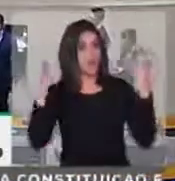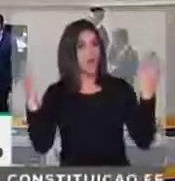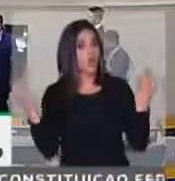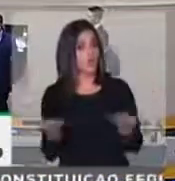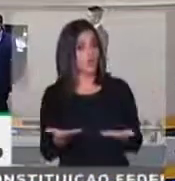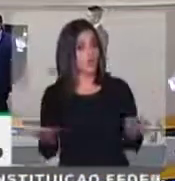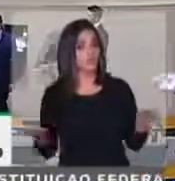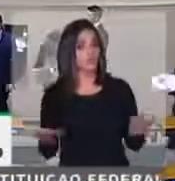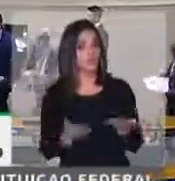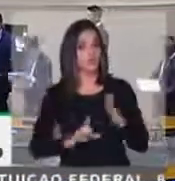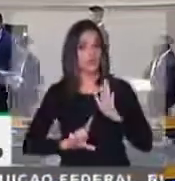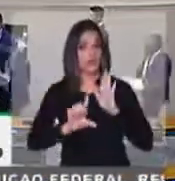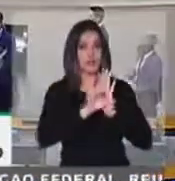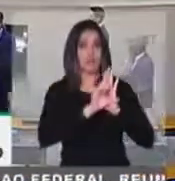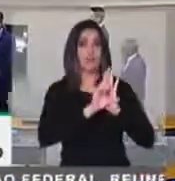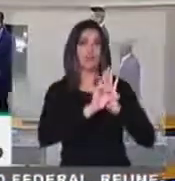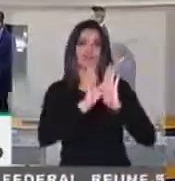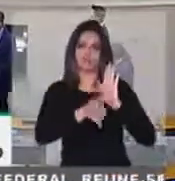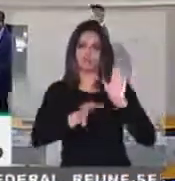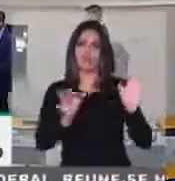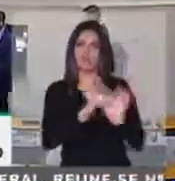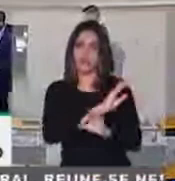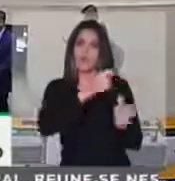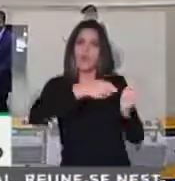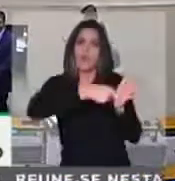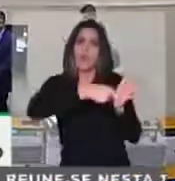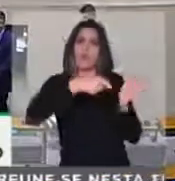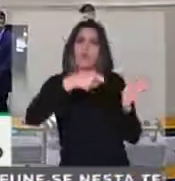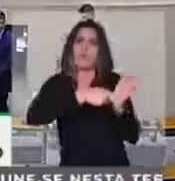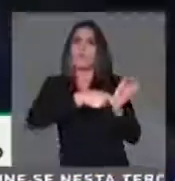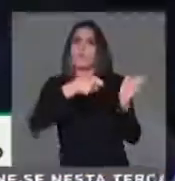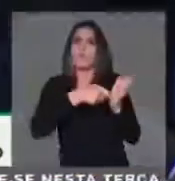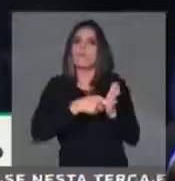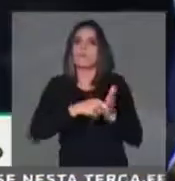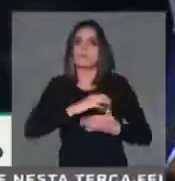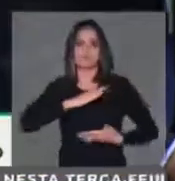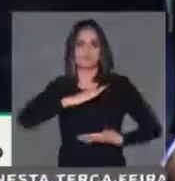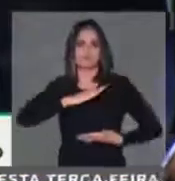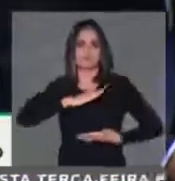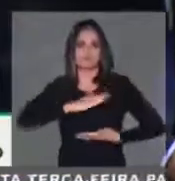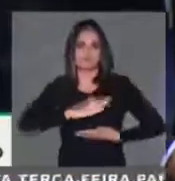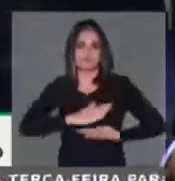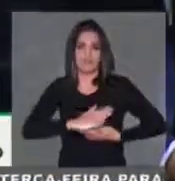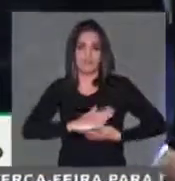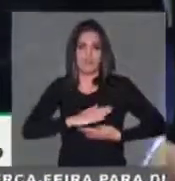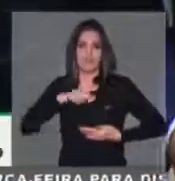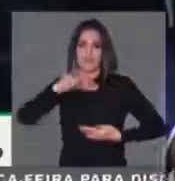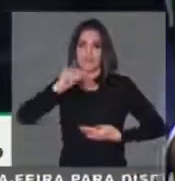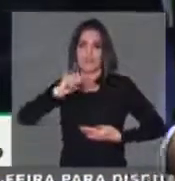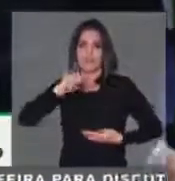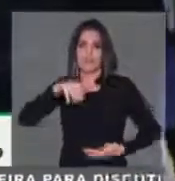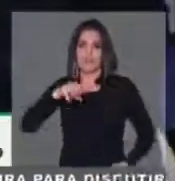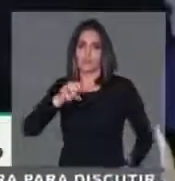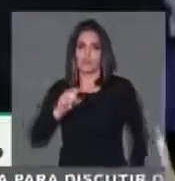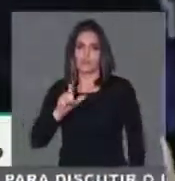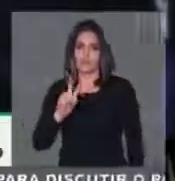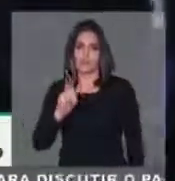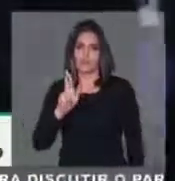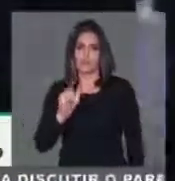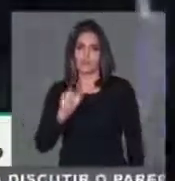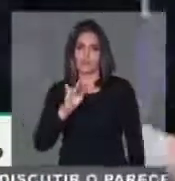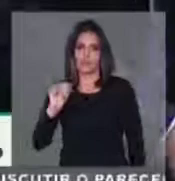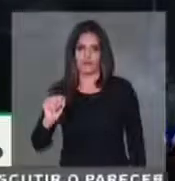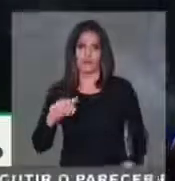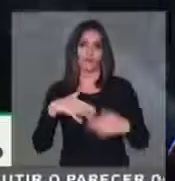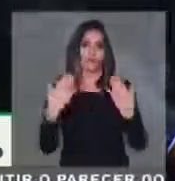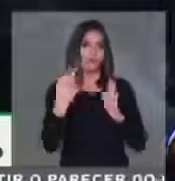a lei já obriga a um exame da mamografia não é então com